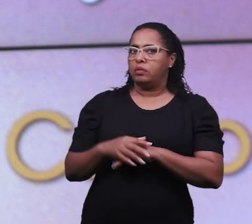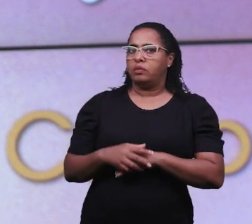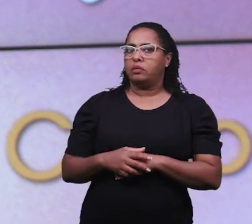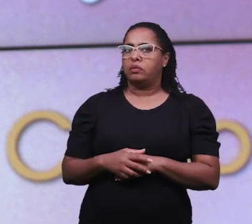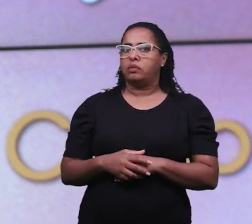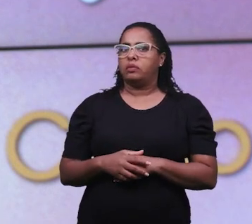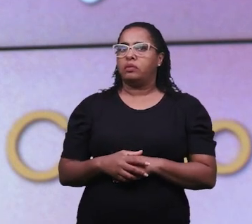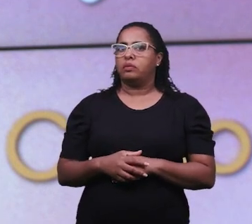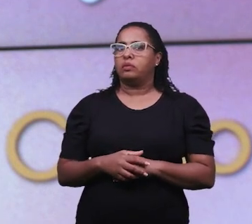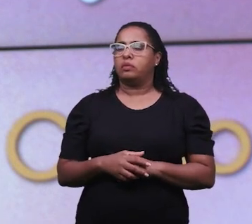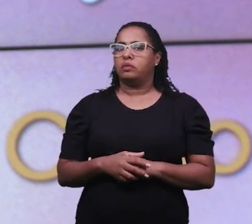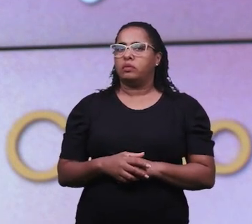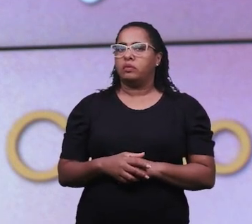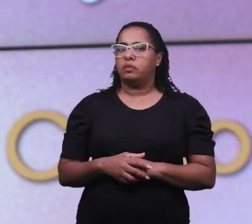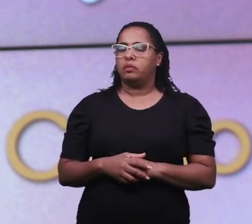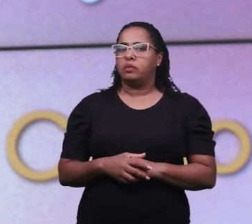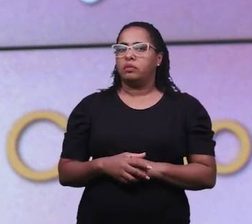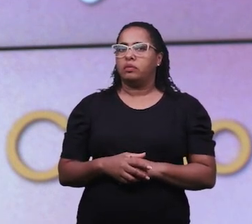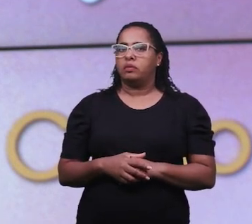e